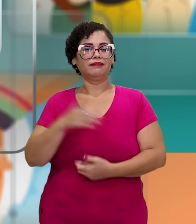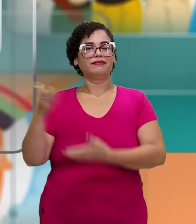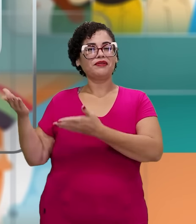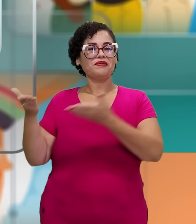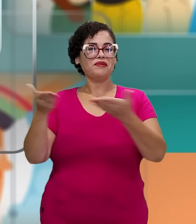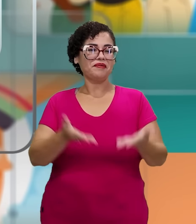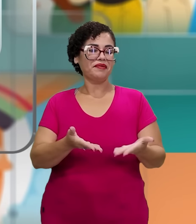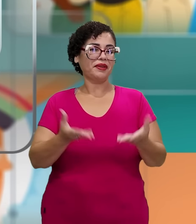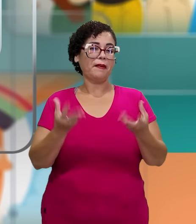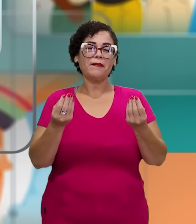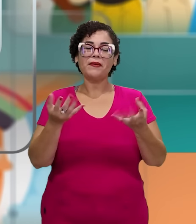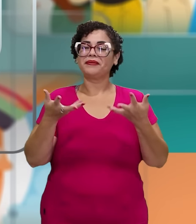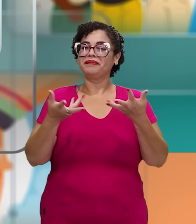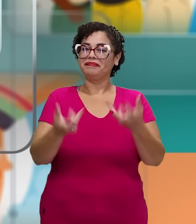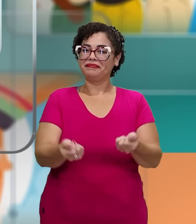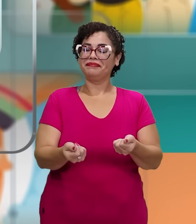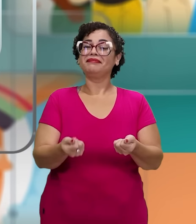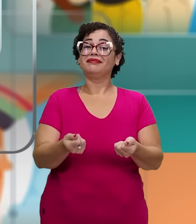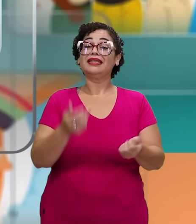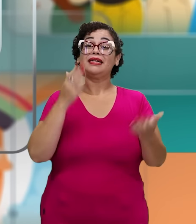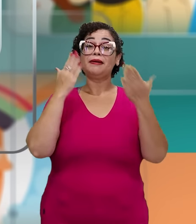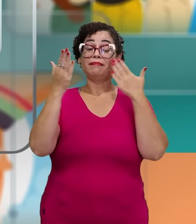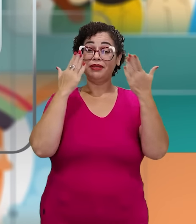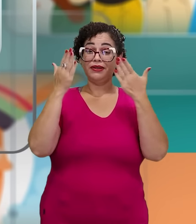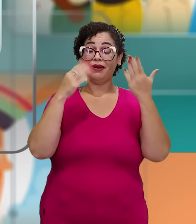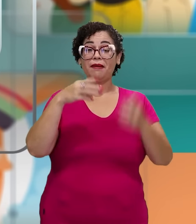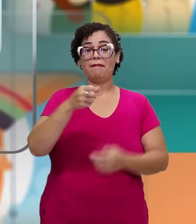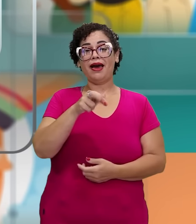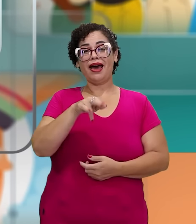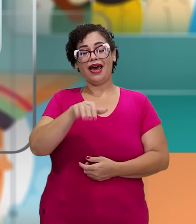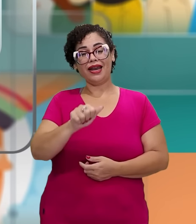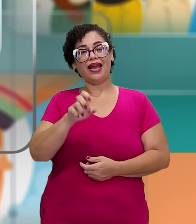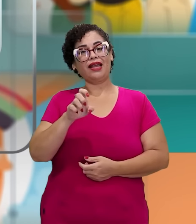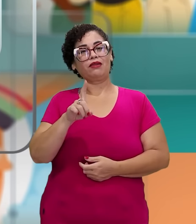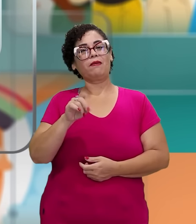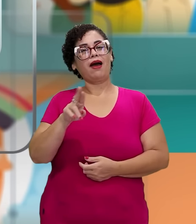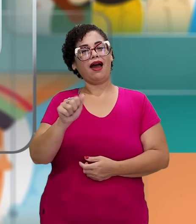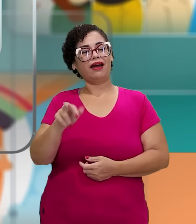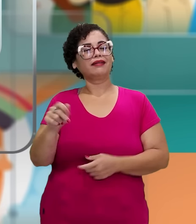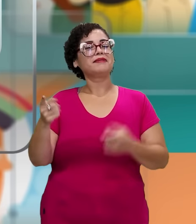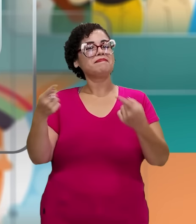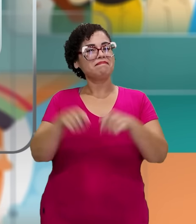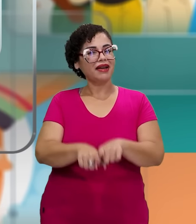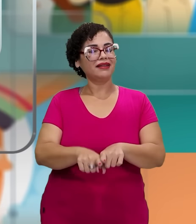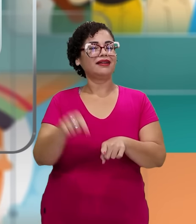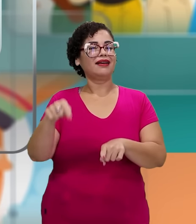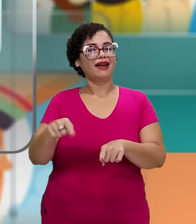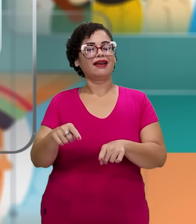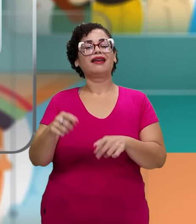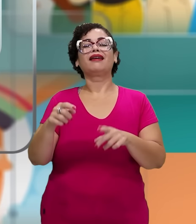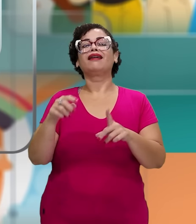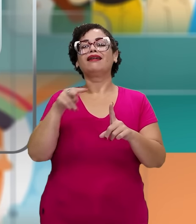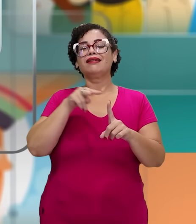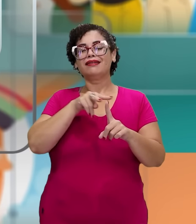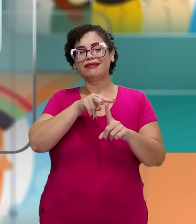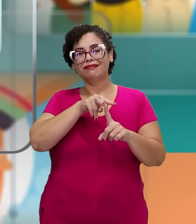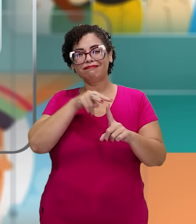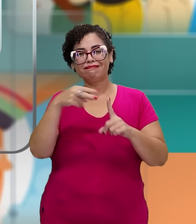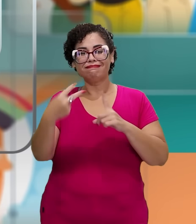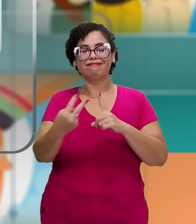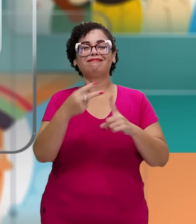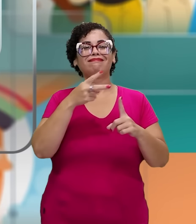uma convidada muito querida a psicóloga Maria Eduarda Nogueira Nossa parceira do programa inteligência